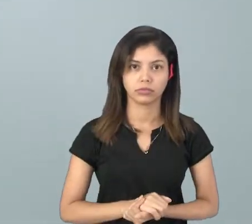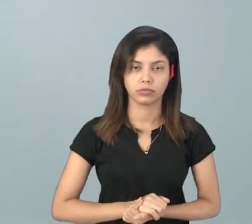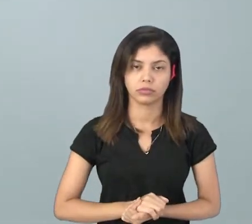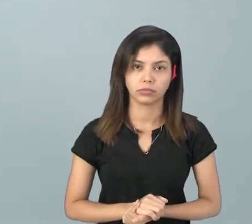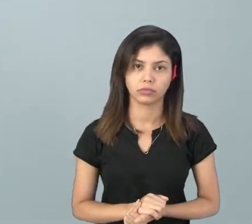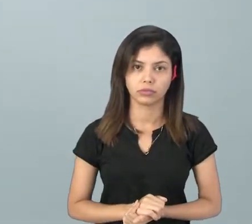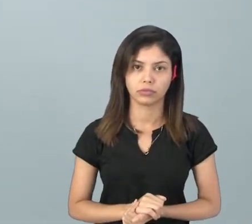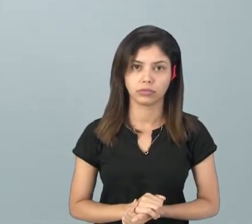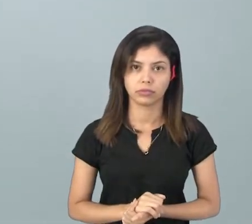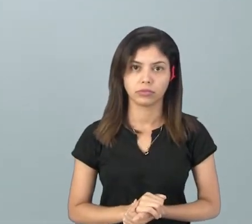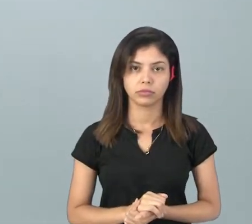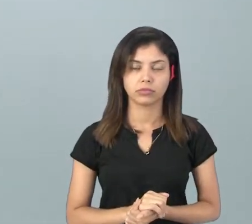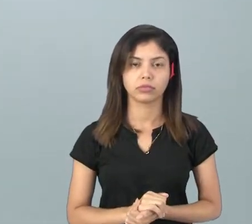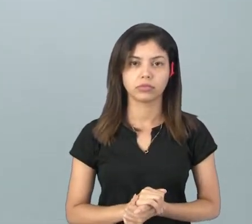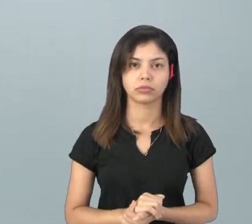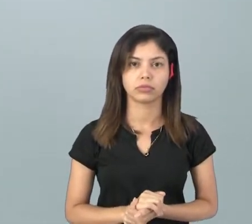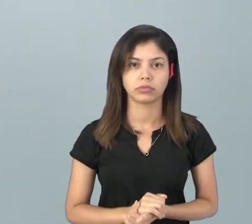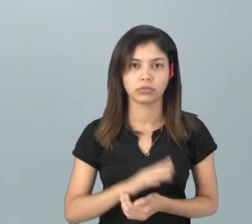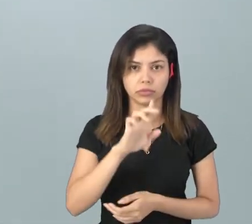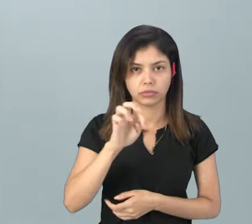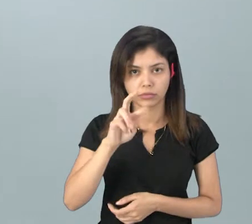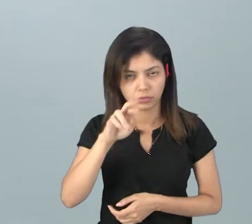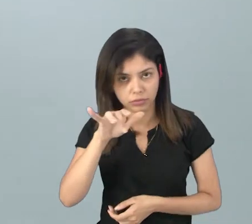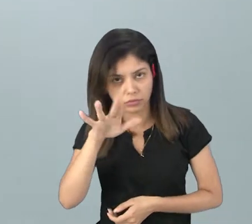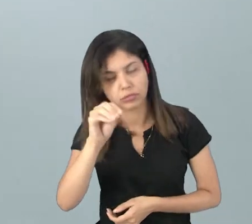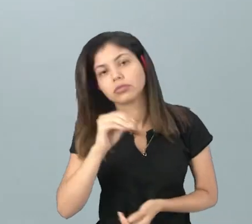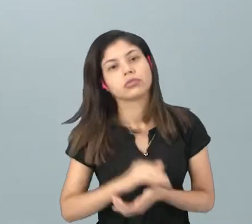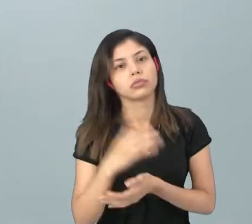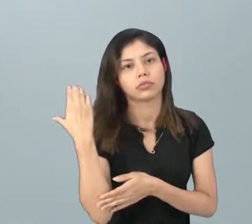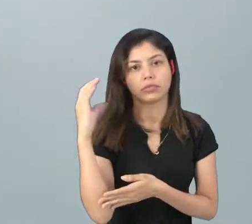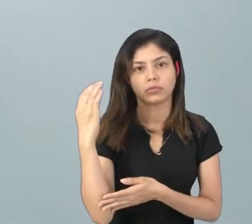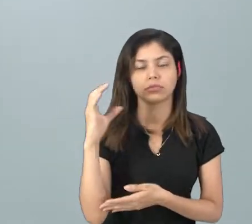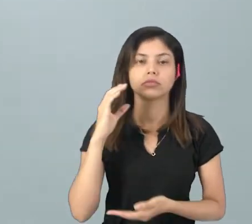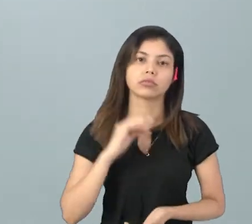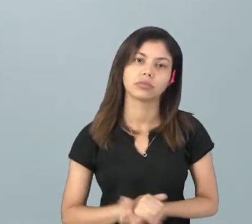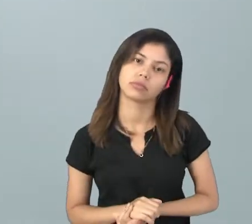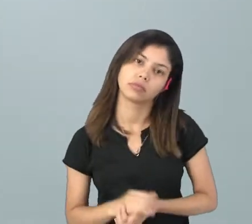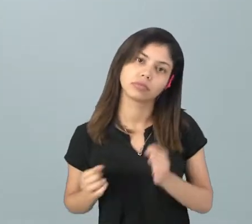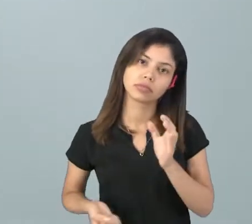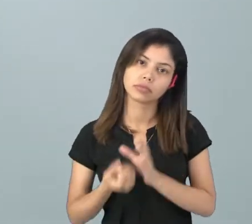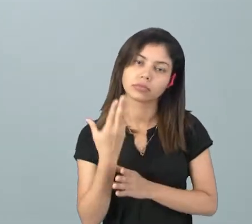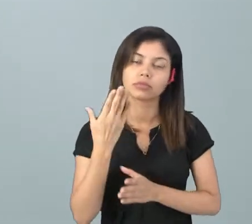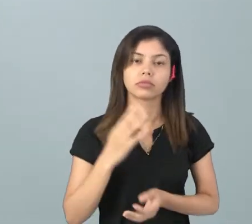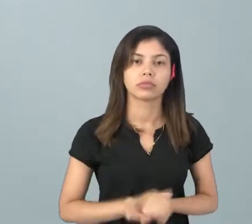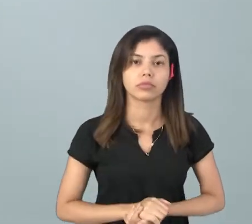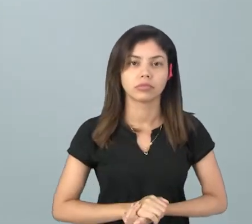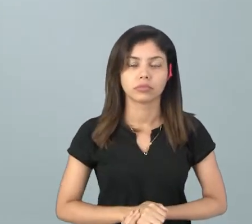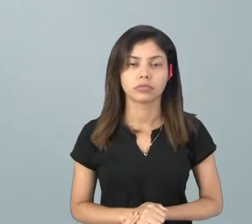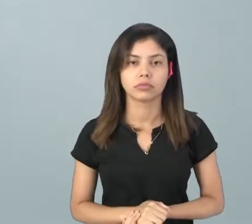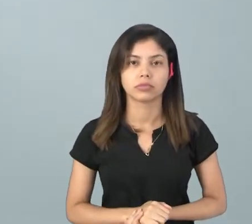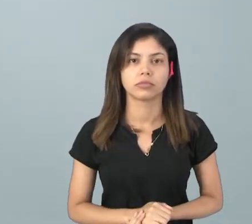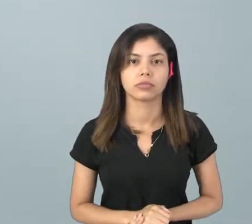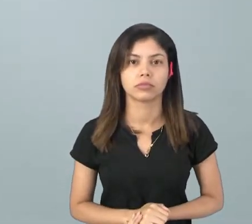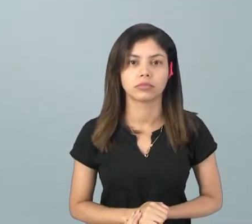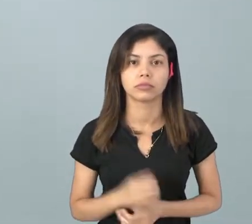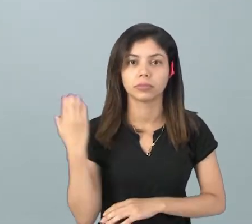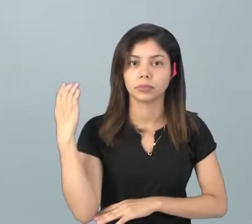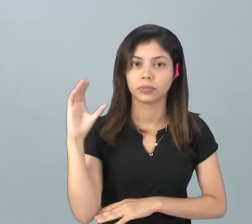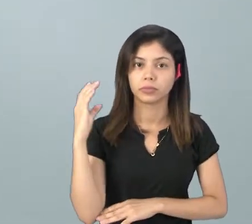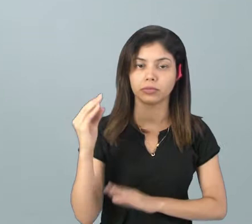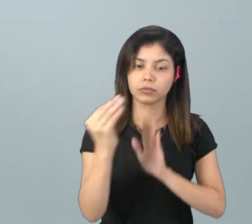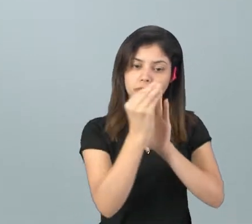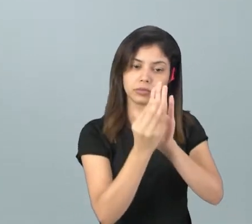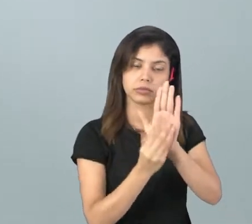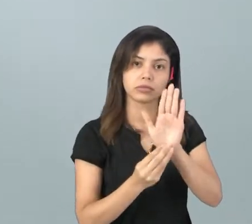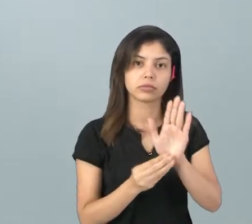padrões fixos estabelecidos na metodologia científica, né, criado por René Descartes, e a ciência ela tem um